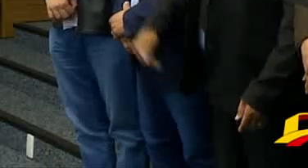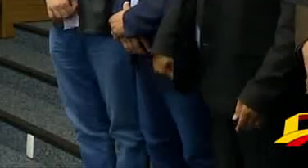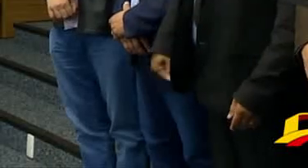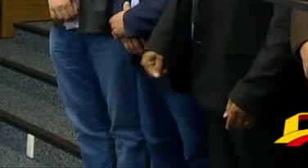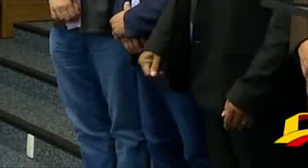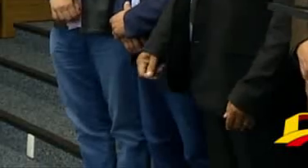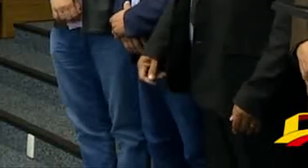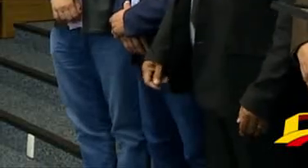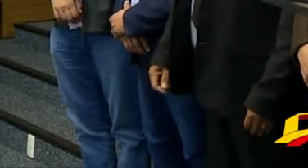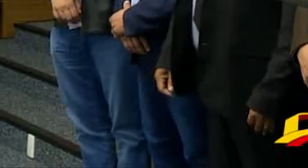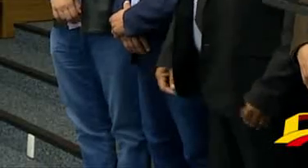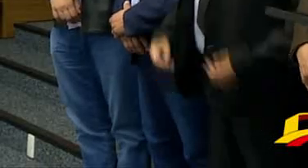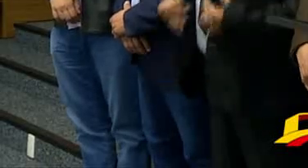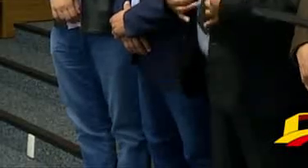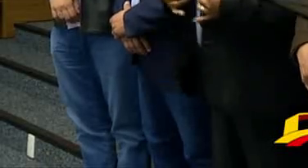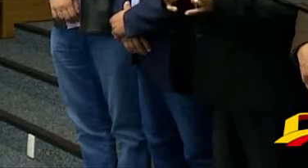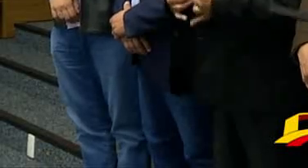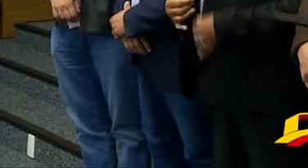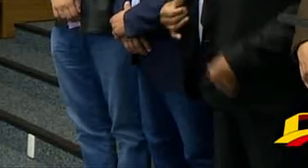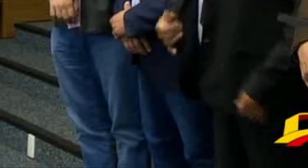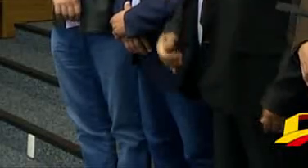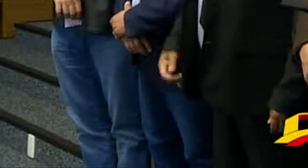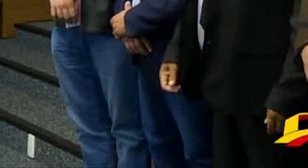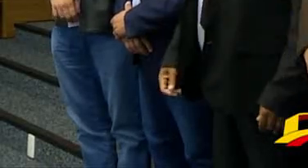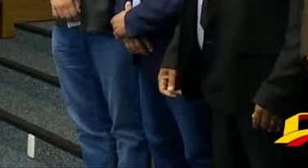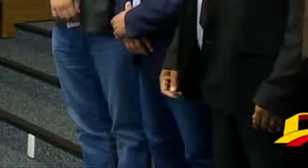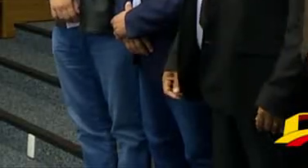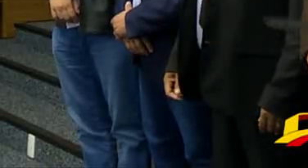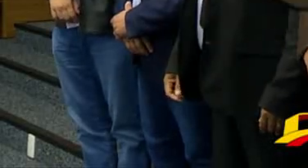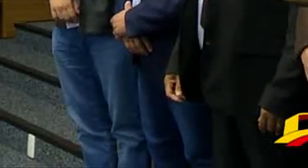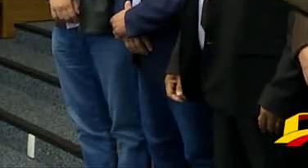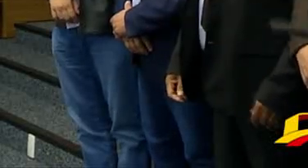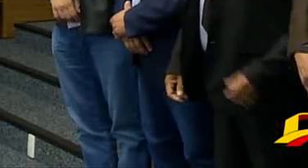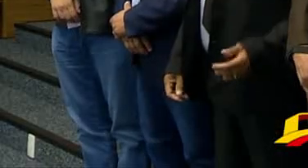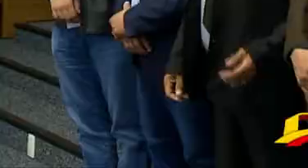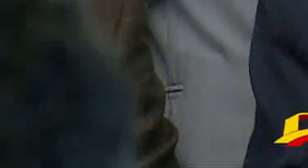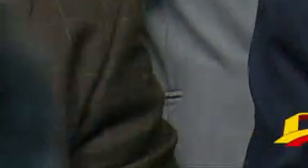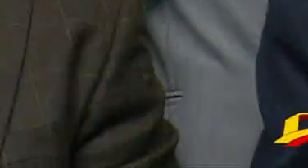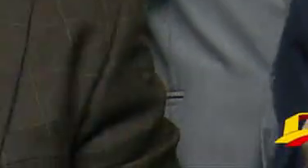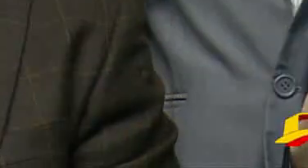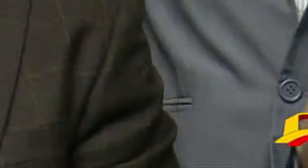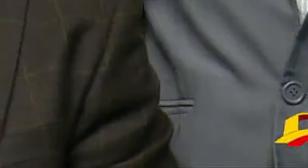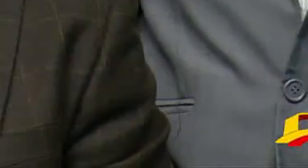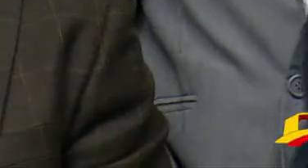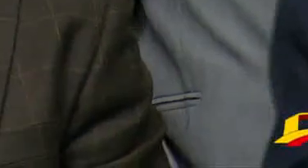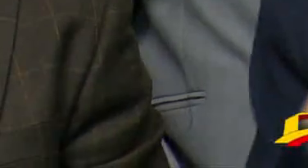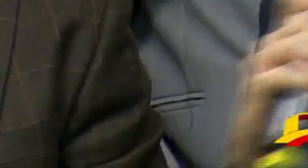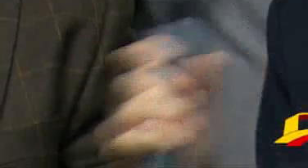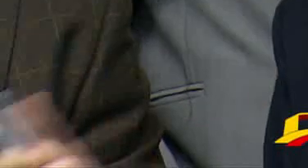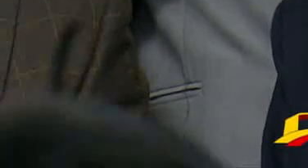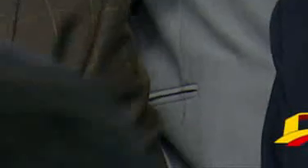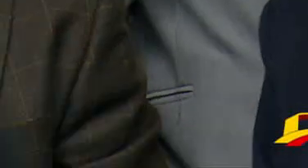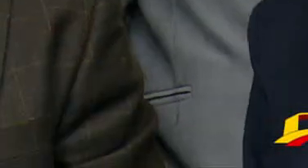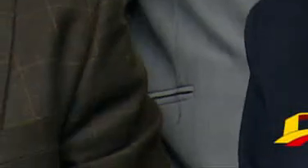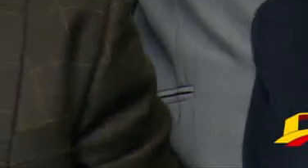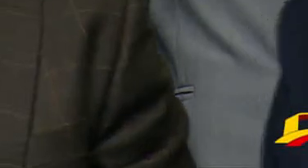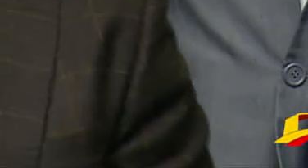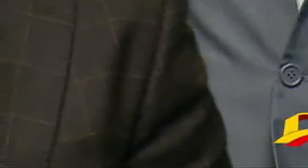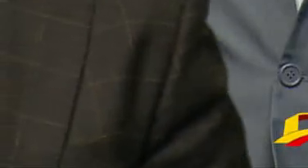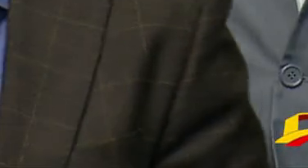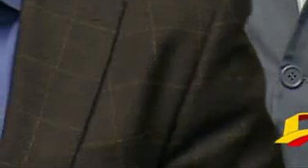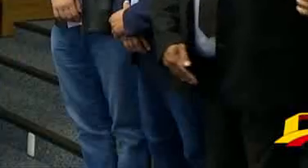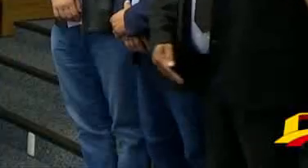comemorar comigo esse momento tão importante de homenagem de 25 anos de profissão presença de vossa excelência que é importante